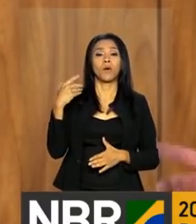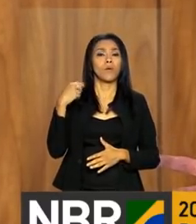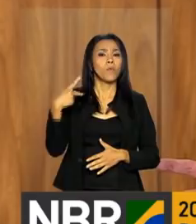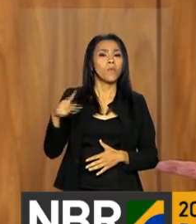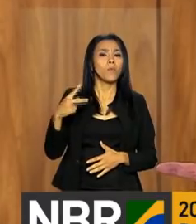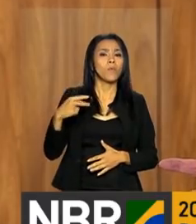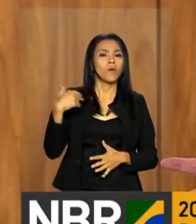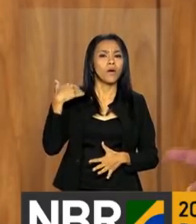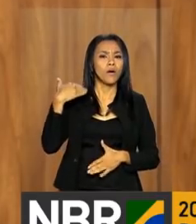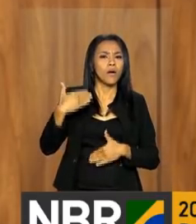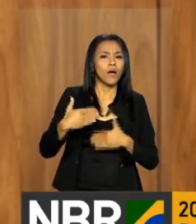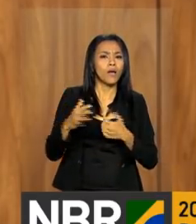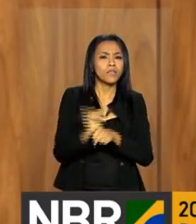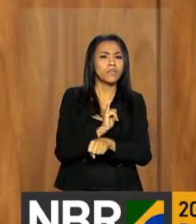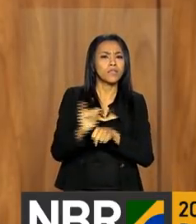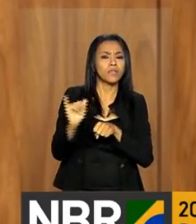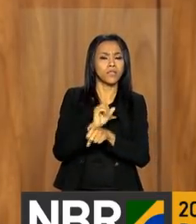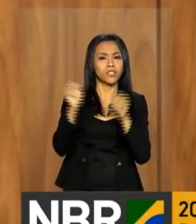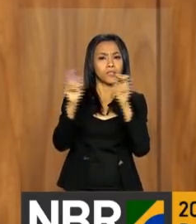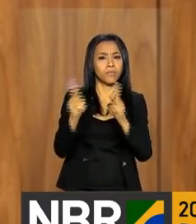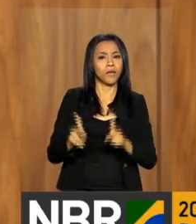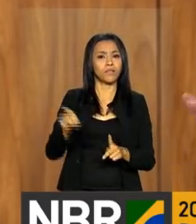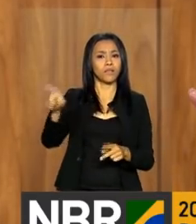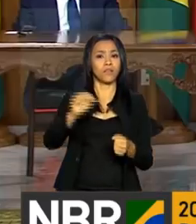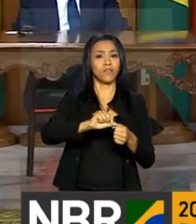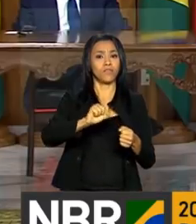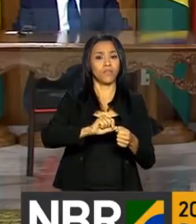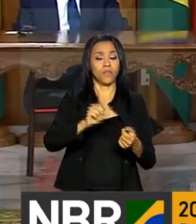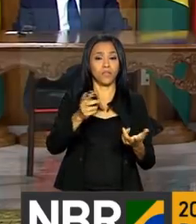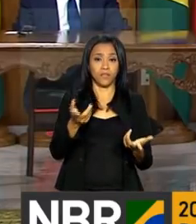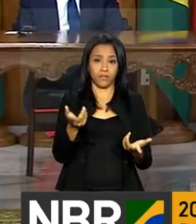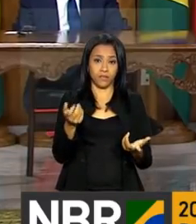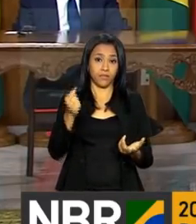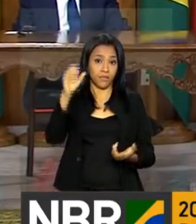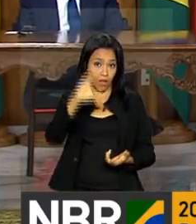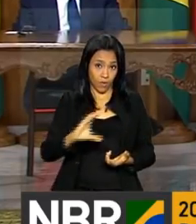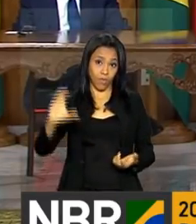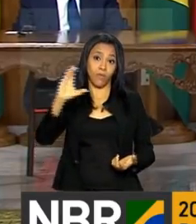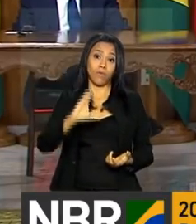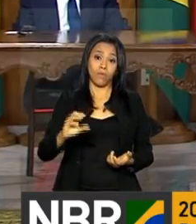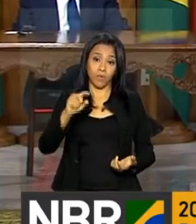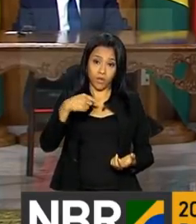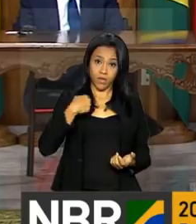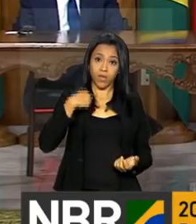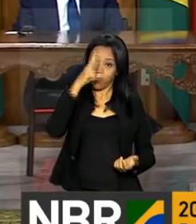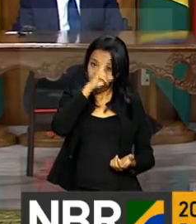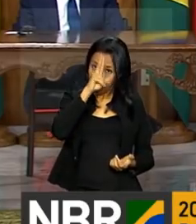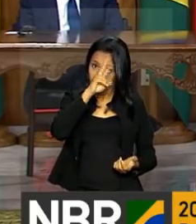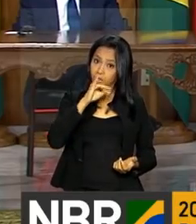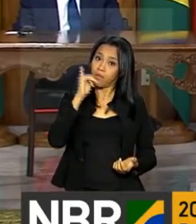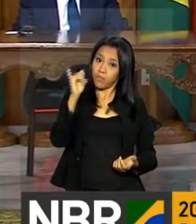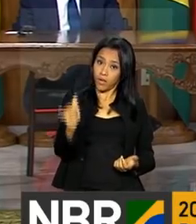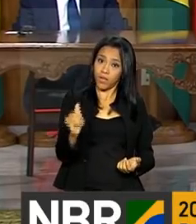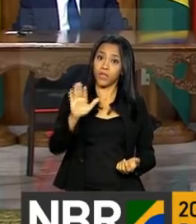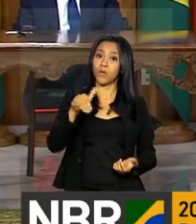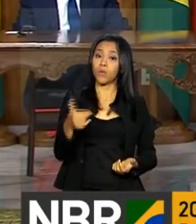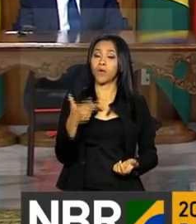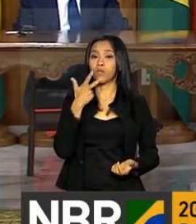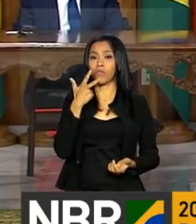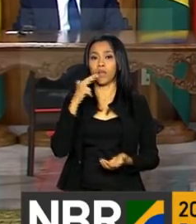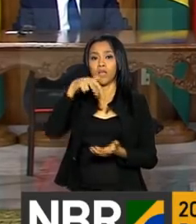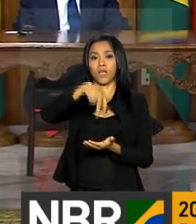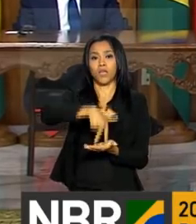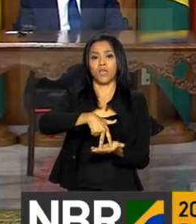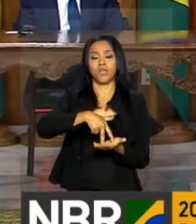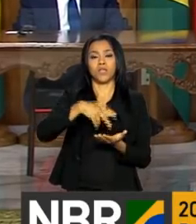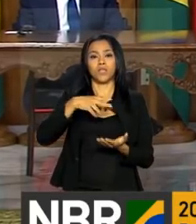ele encabeçou na Colômbia. Aliás, recordei que em 2016, quando me pronunciei na ONU,